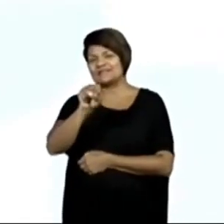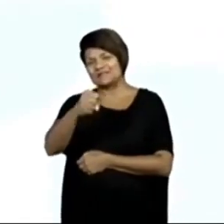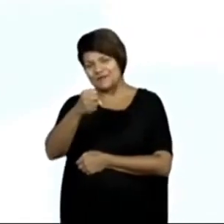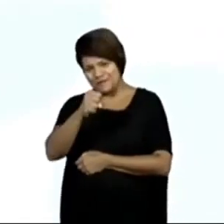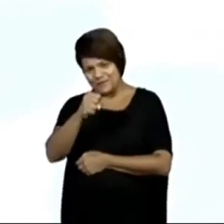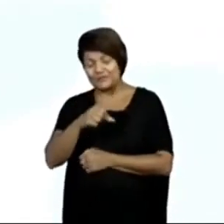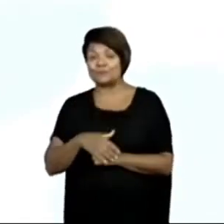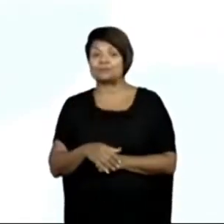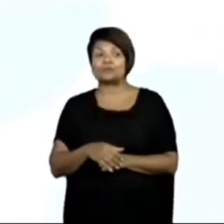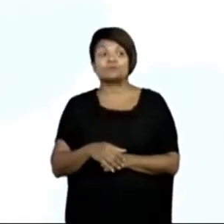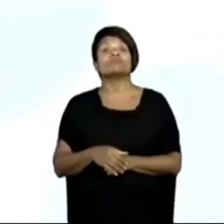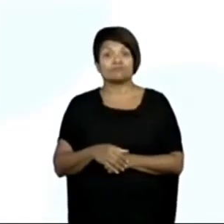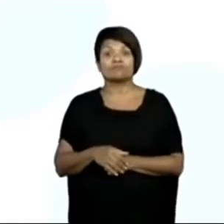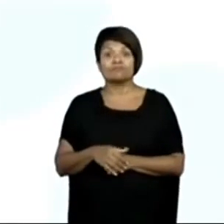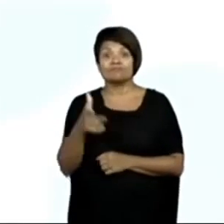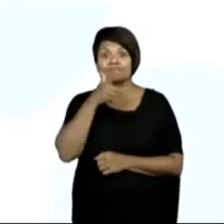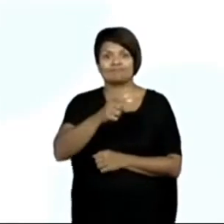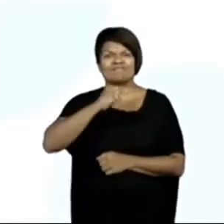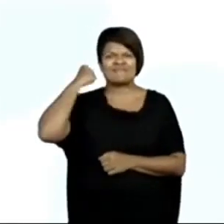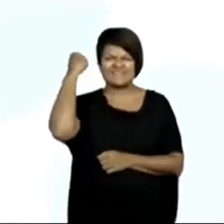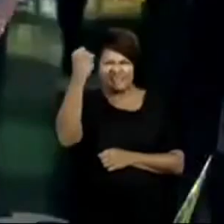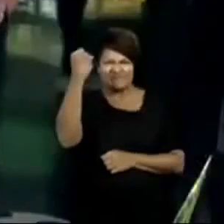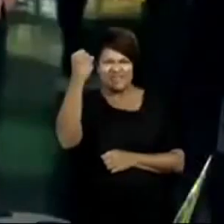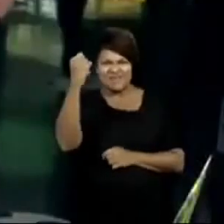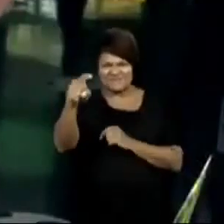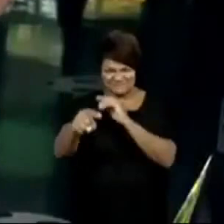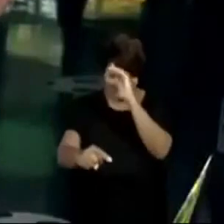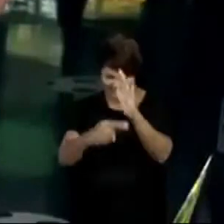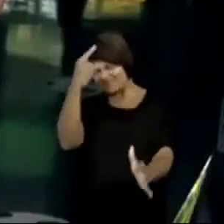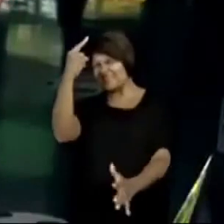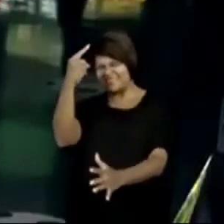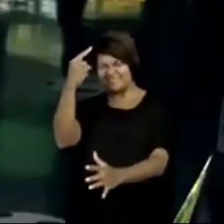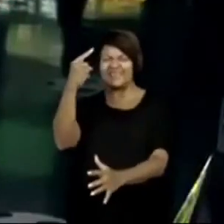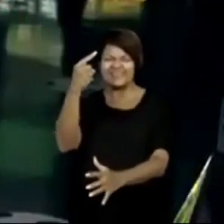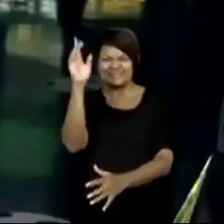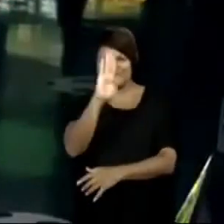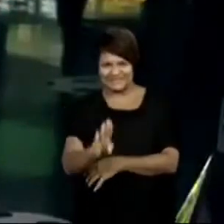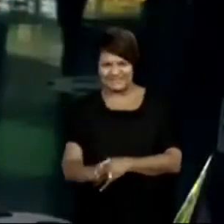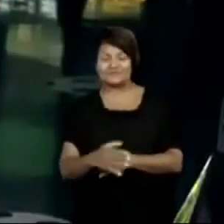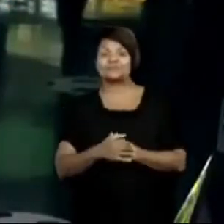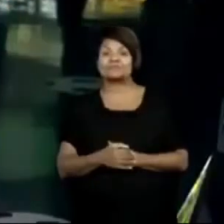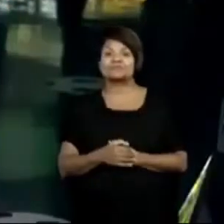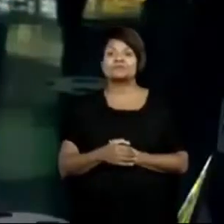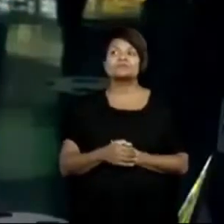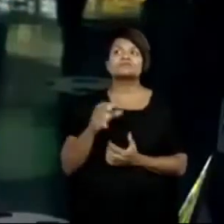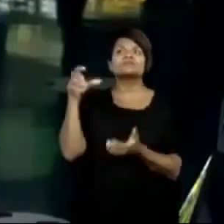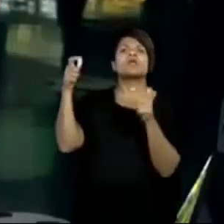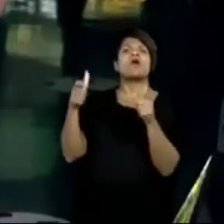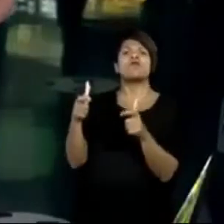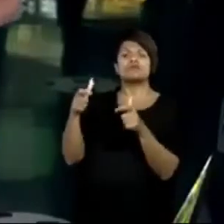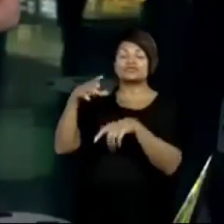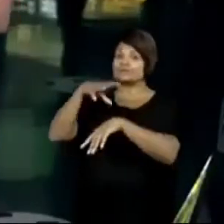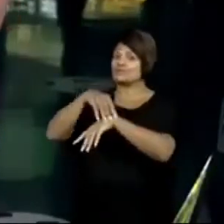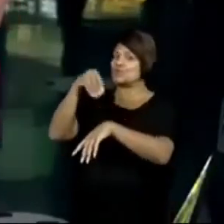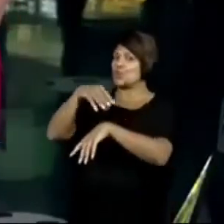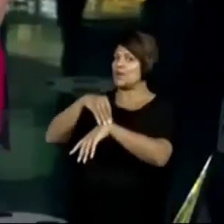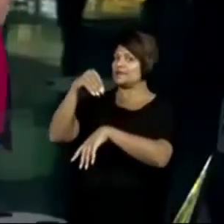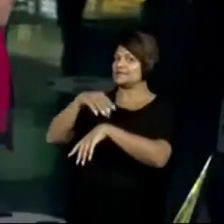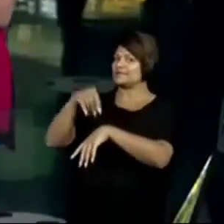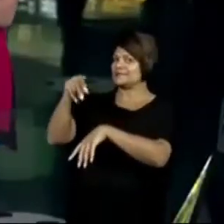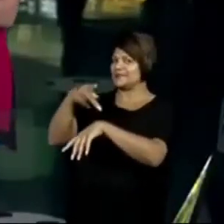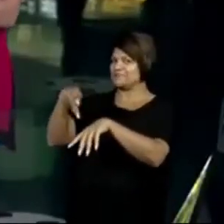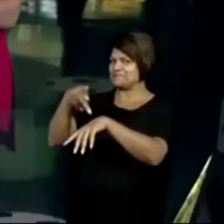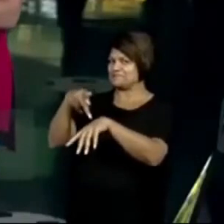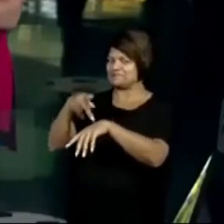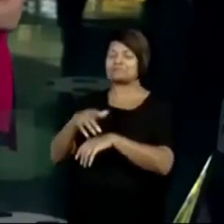1958, onde o Brasil conquistou o seu primeiro título. E essa Copa, ela foi sediada lá na Suécia. Muito bacana.